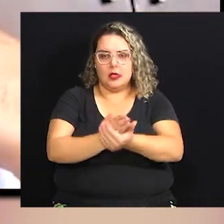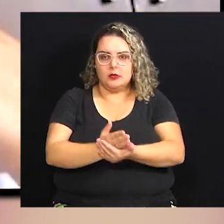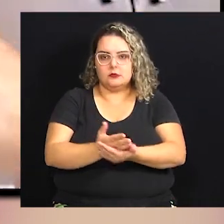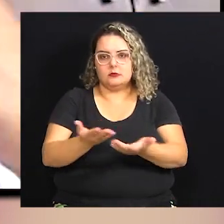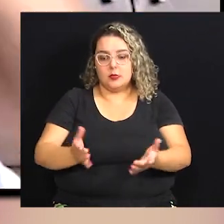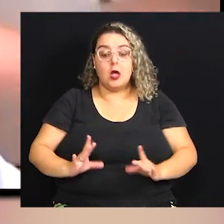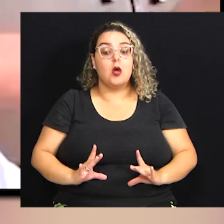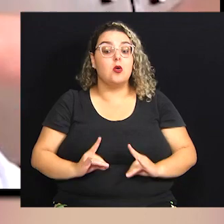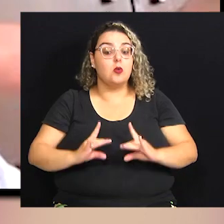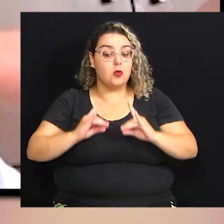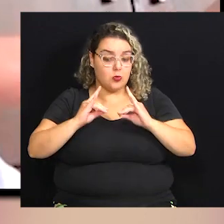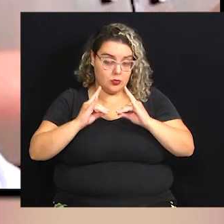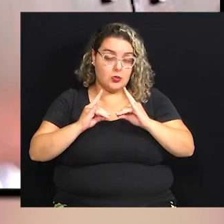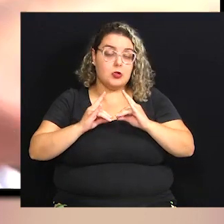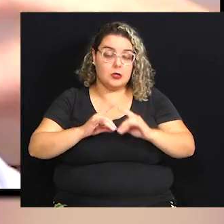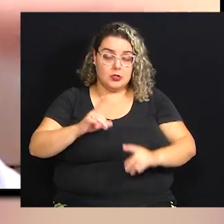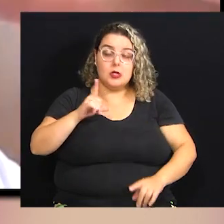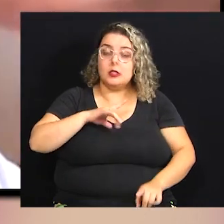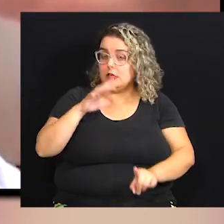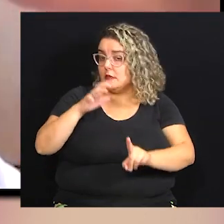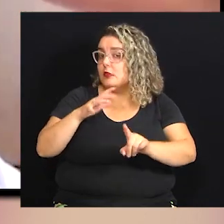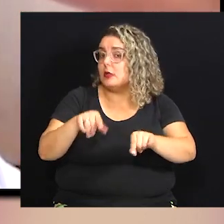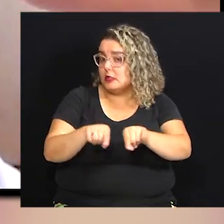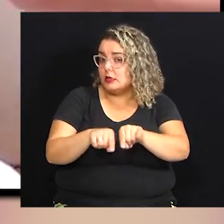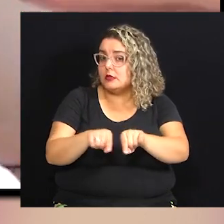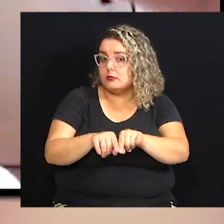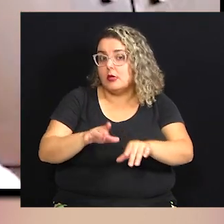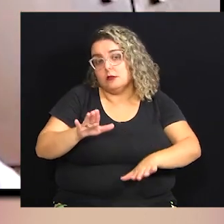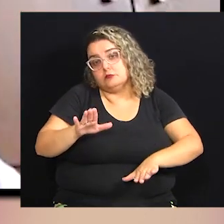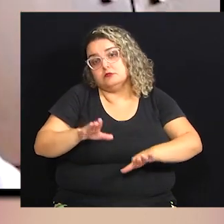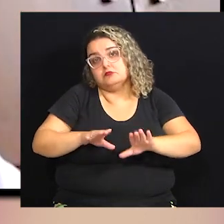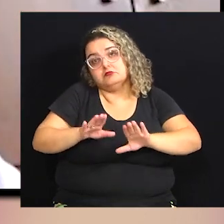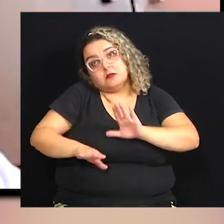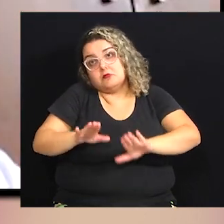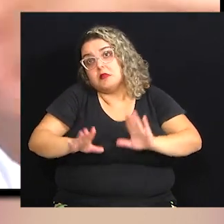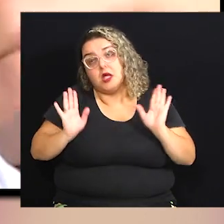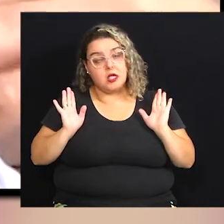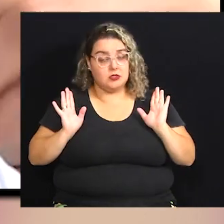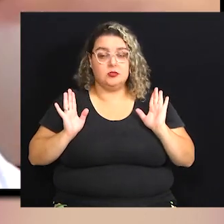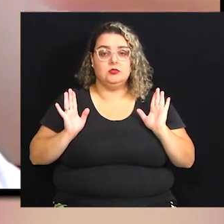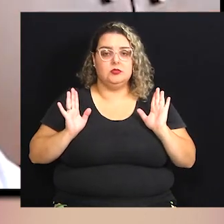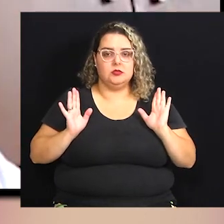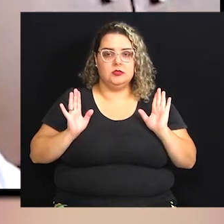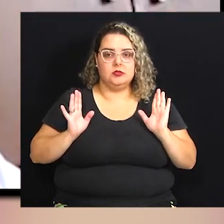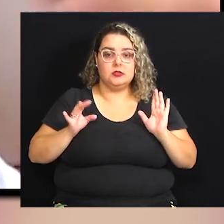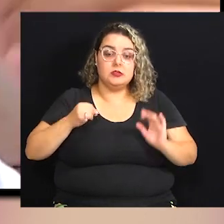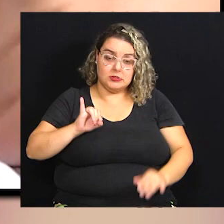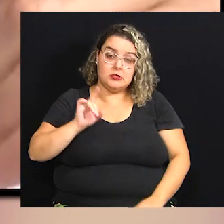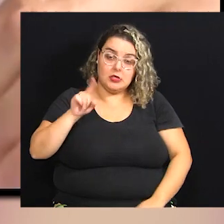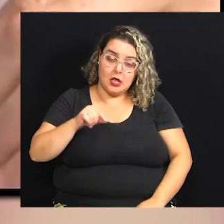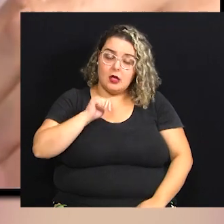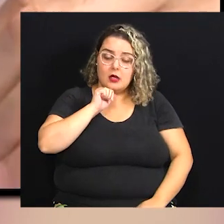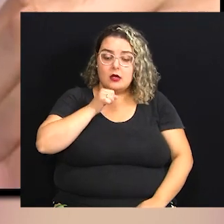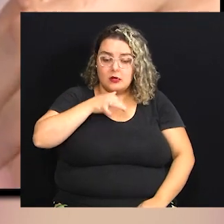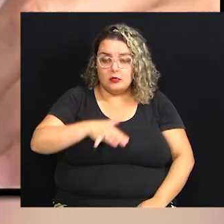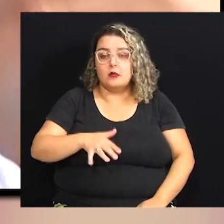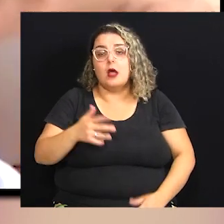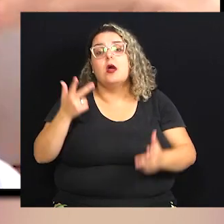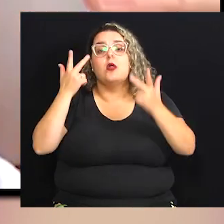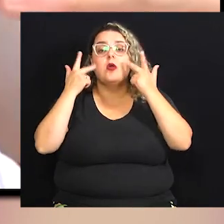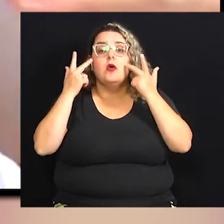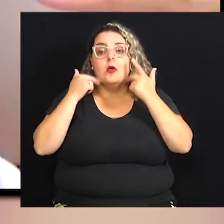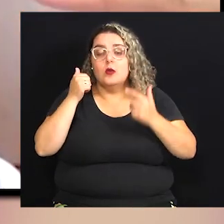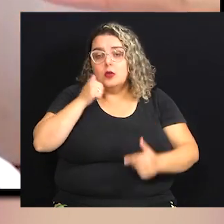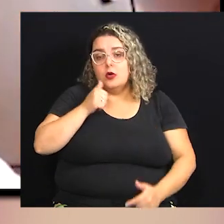dor. Então, a questão hormonal, ela tem muita influência. Agora, depende. Se o teu fator é, por exemplo, menstrual,